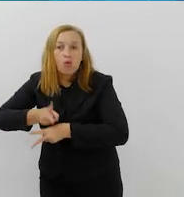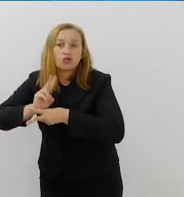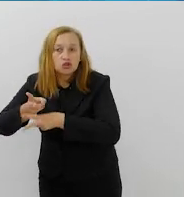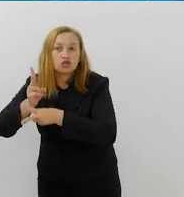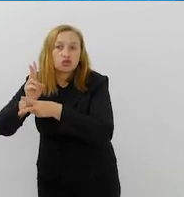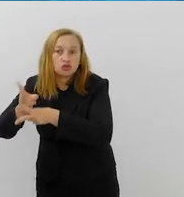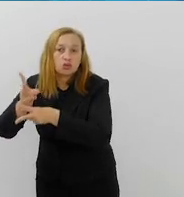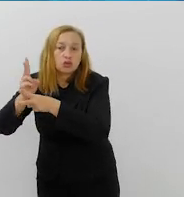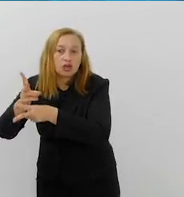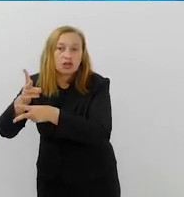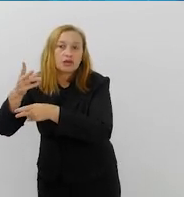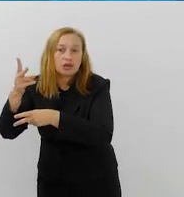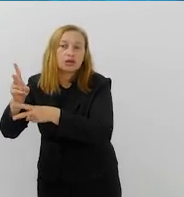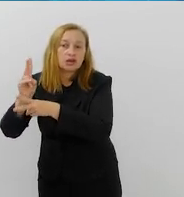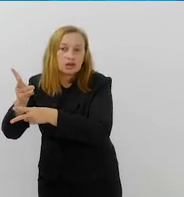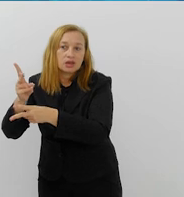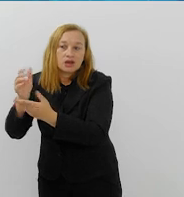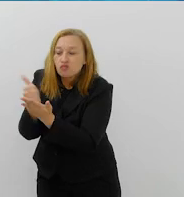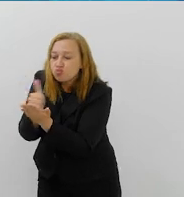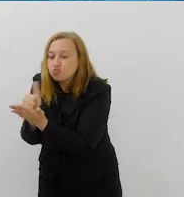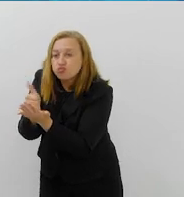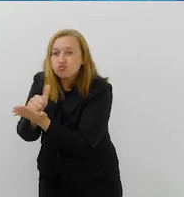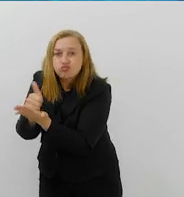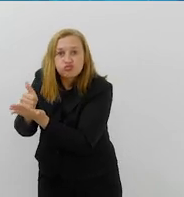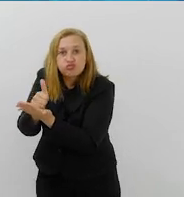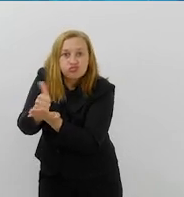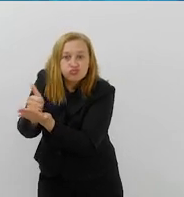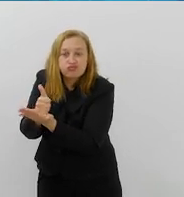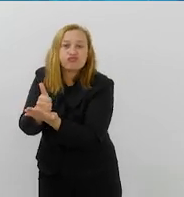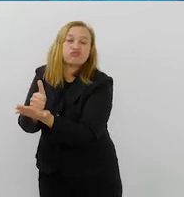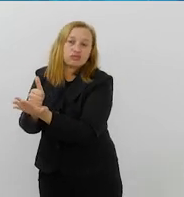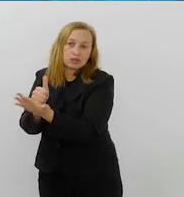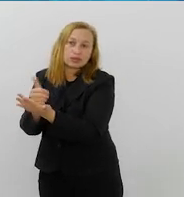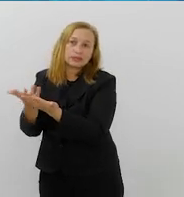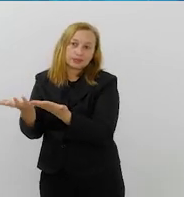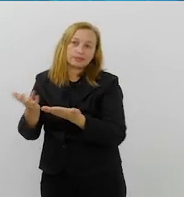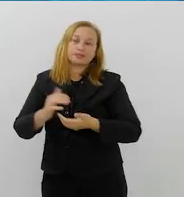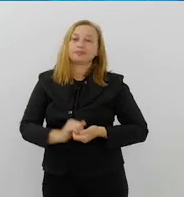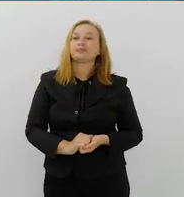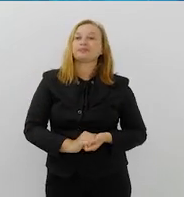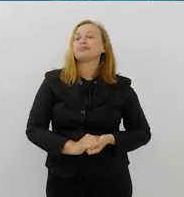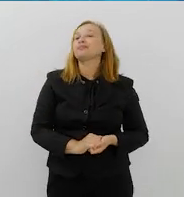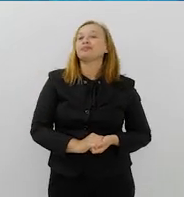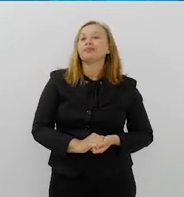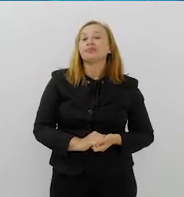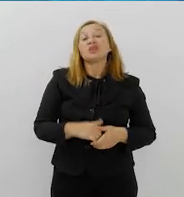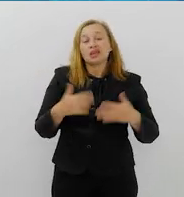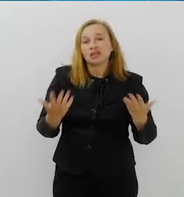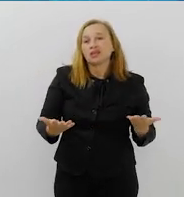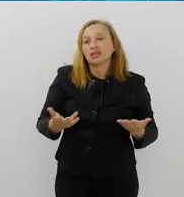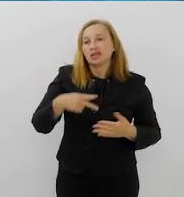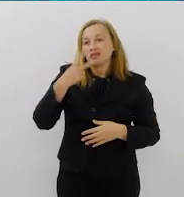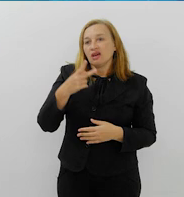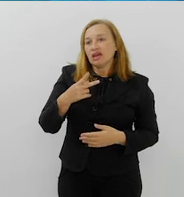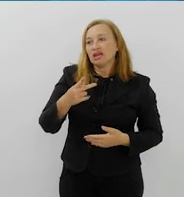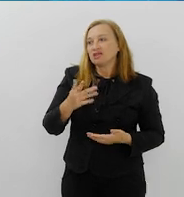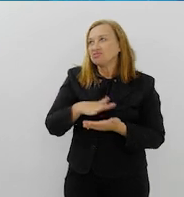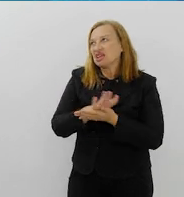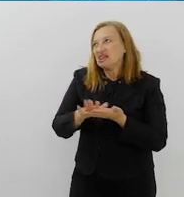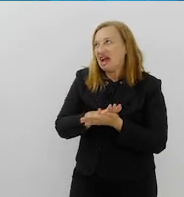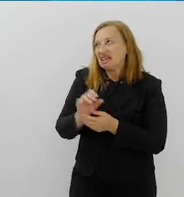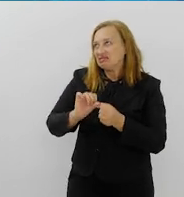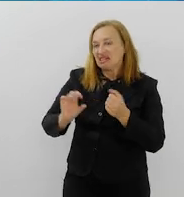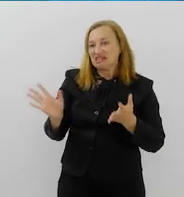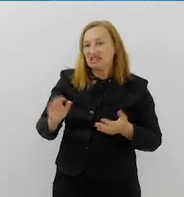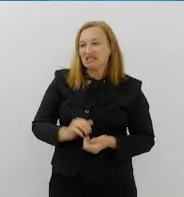esteja em constante ativação. O excitatório esteja em constante movimento. Né? Então eles falam,